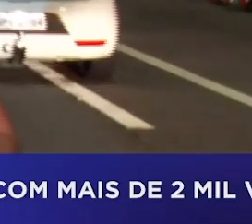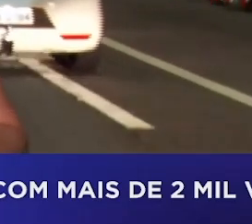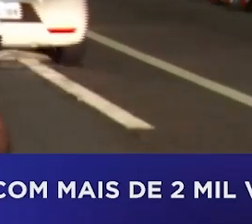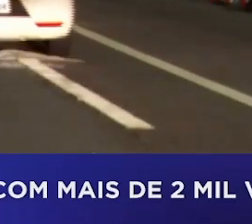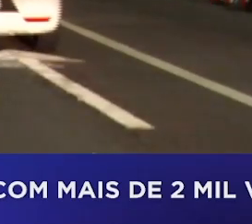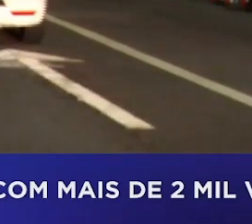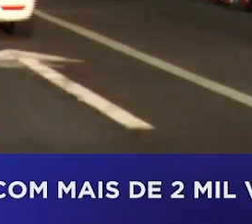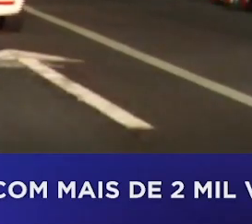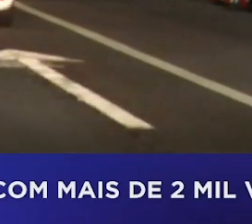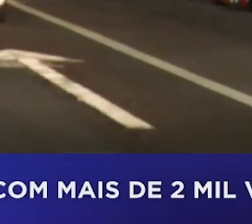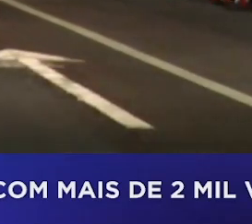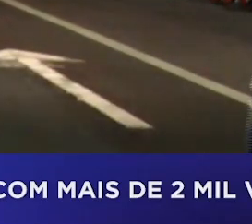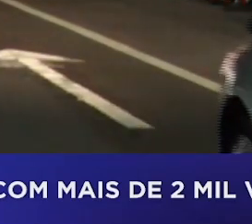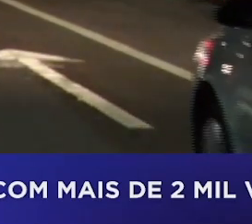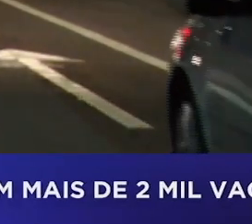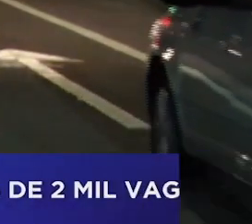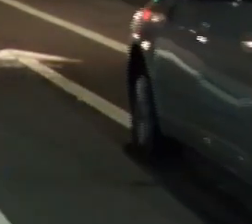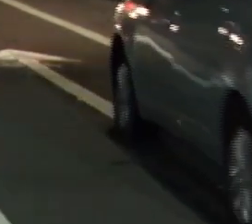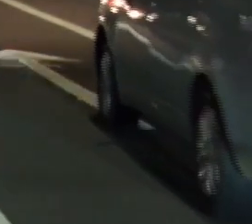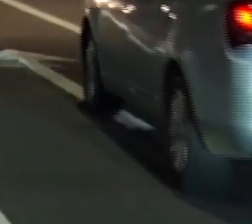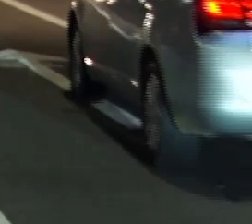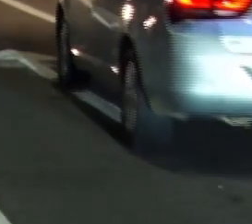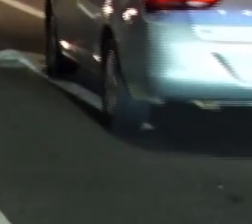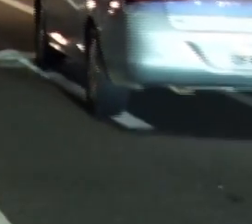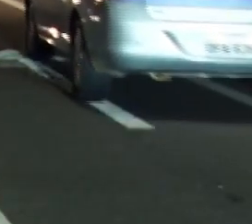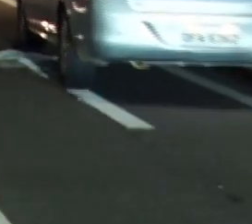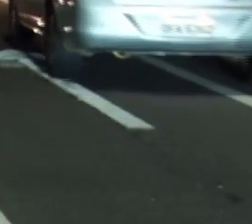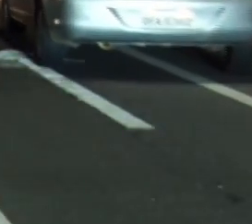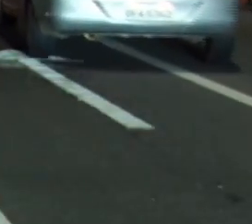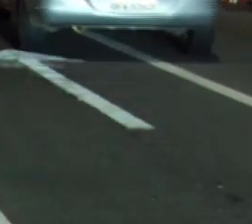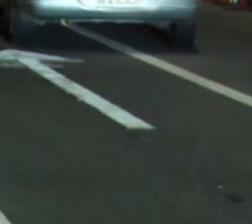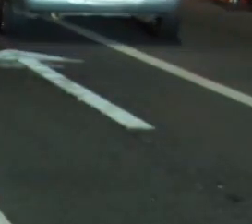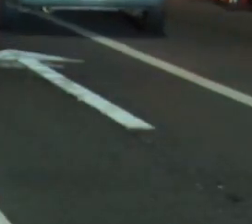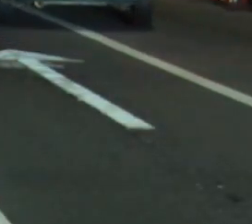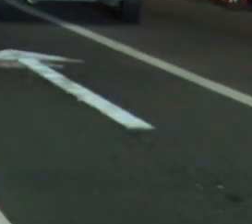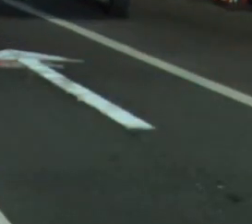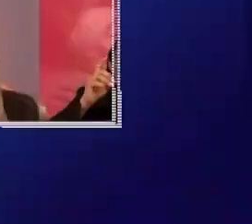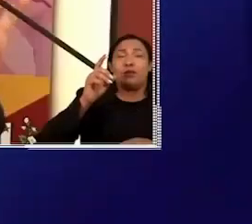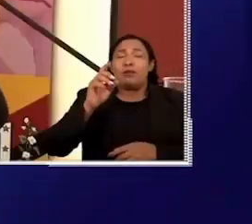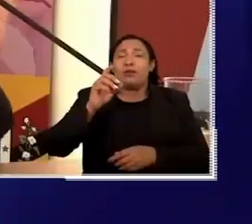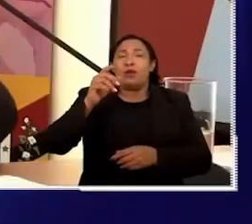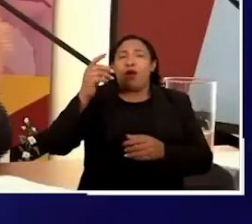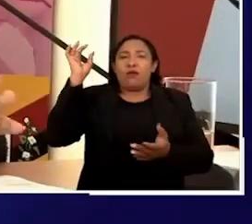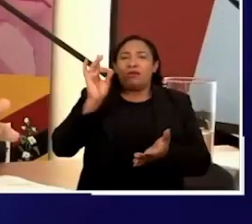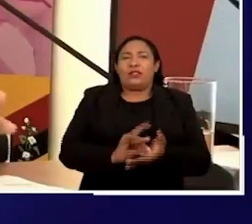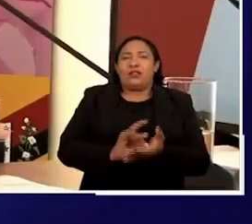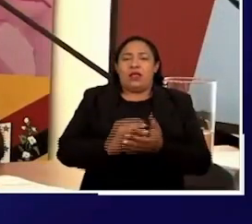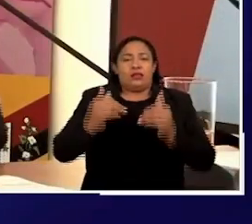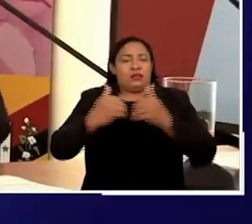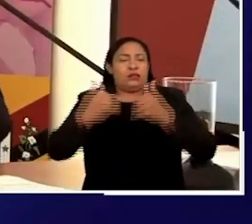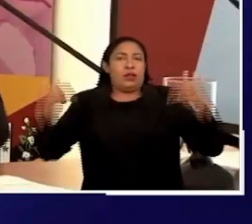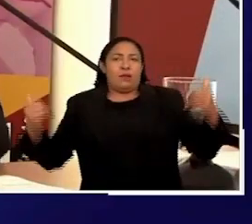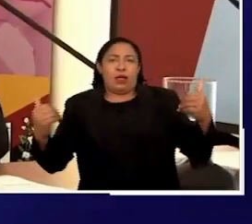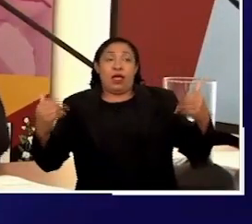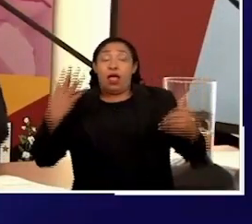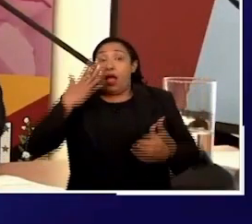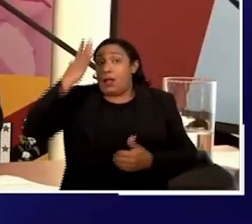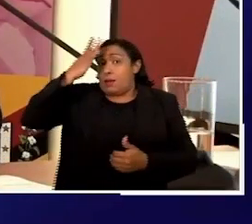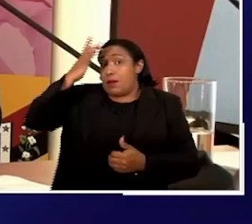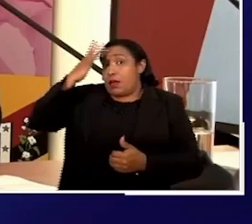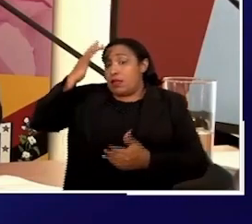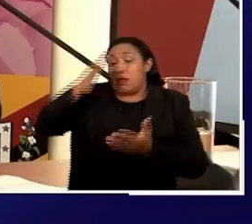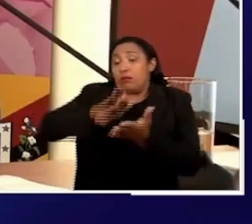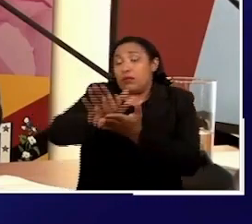detalhando sobre a previsão de publicação desses editais vamos acompanhar são coisas separadas amanhã